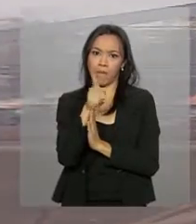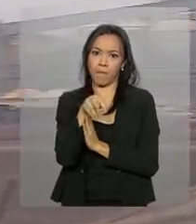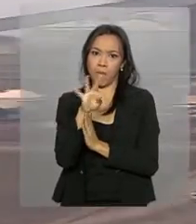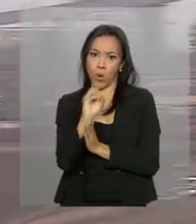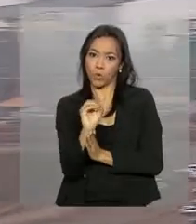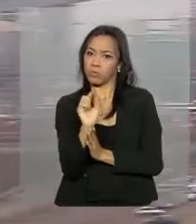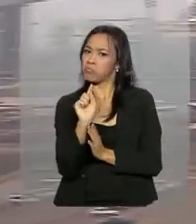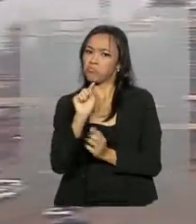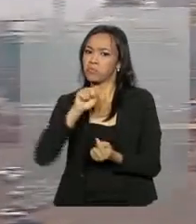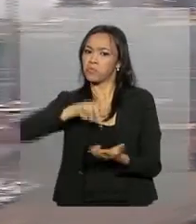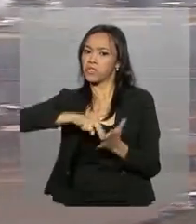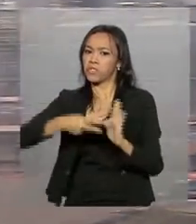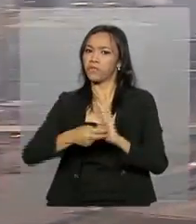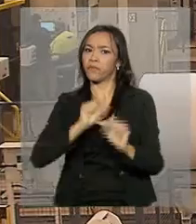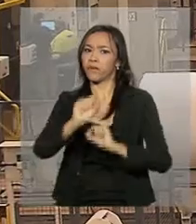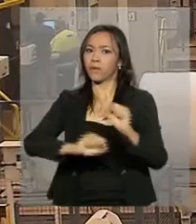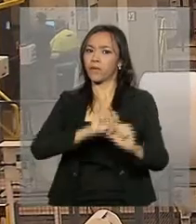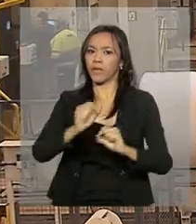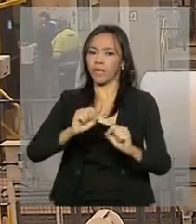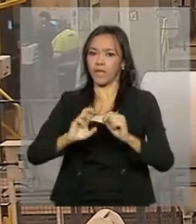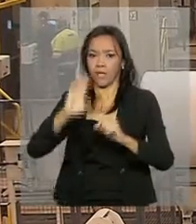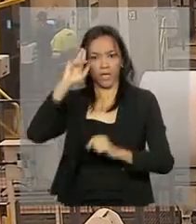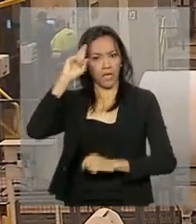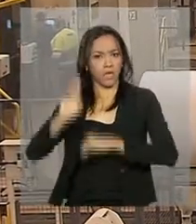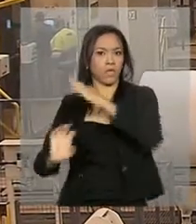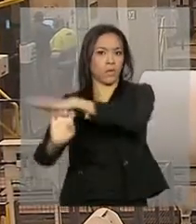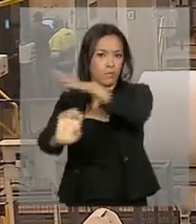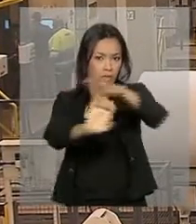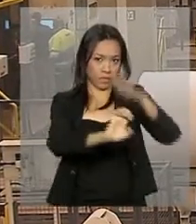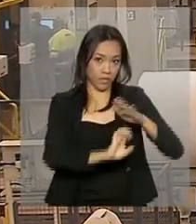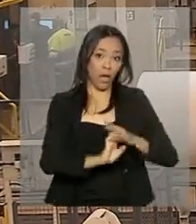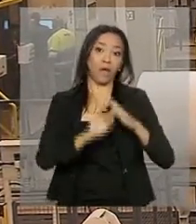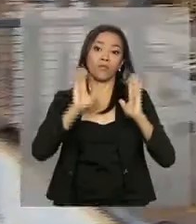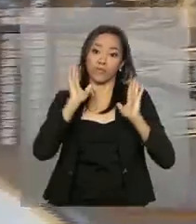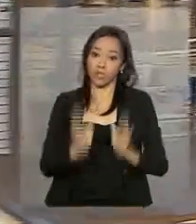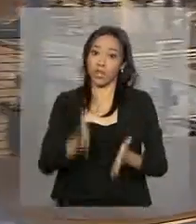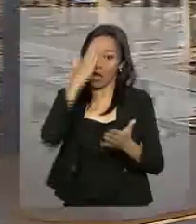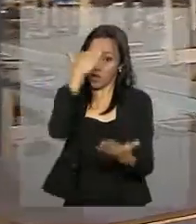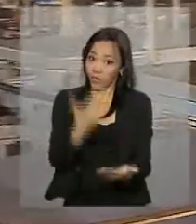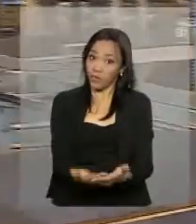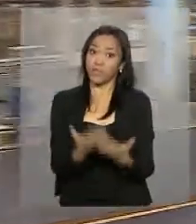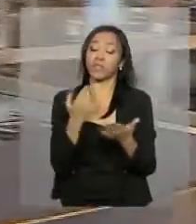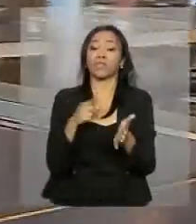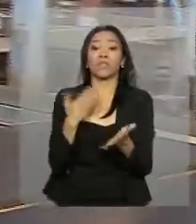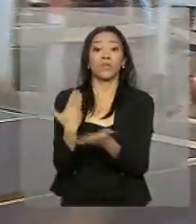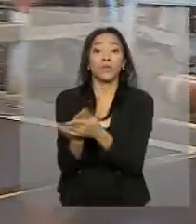indica que o empresário está confiante. O estudo